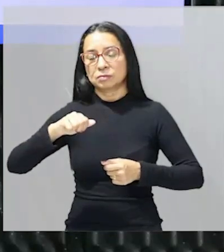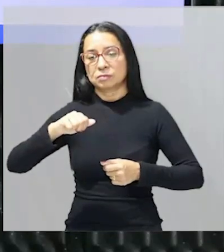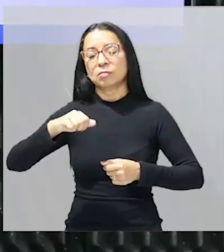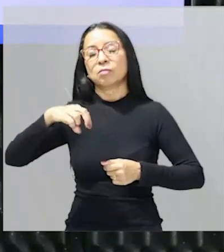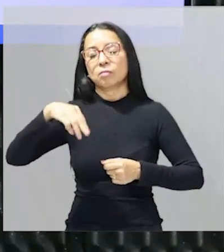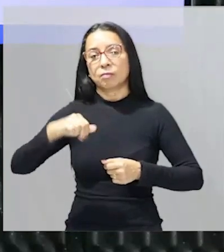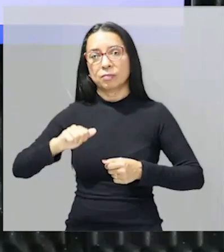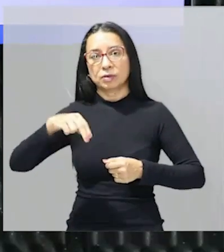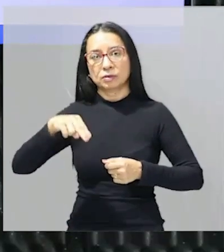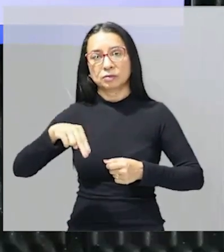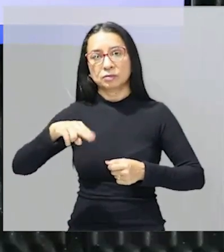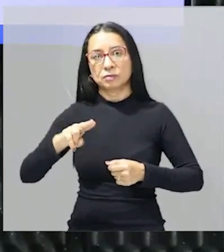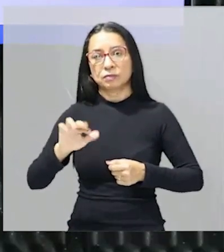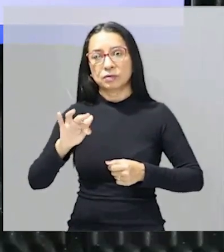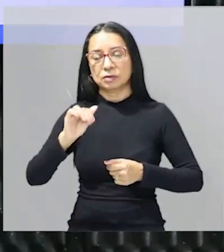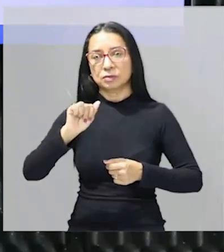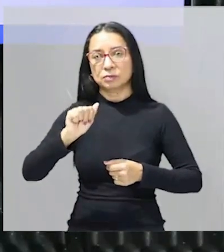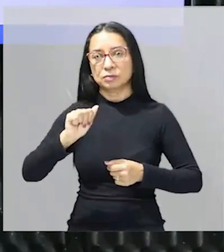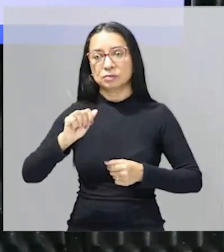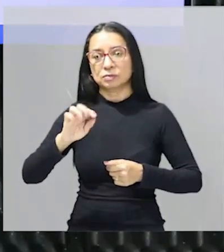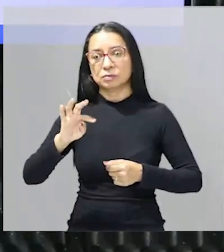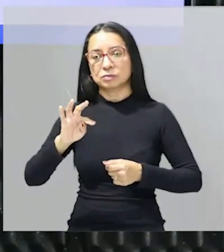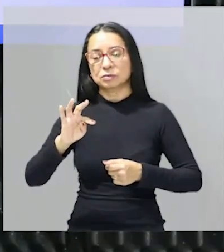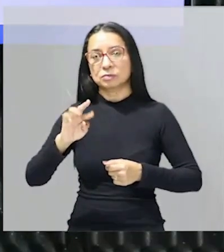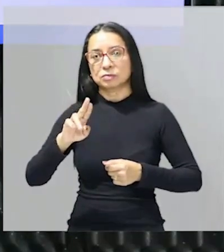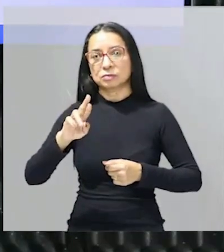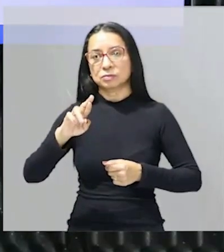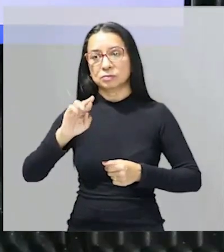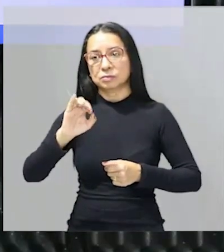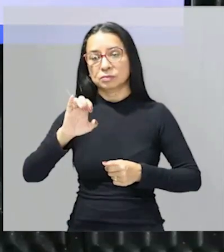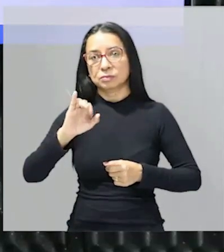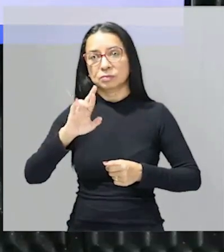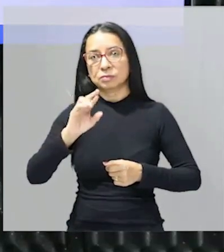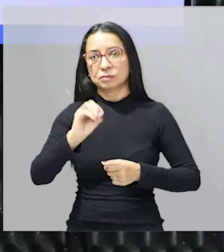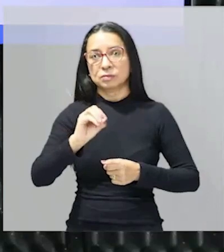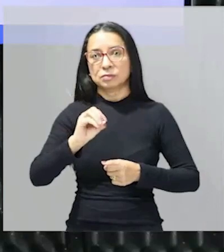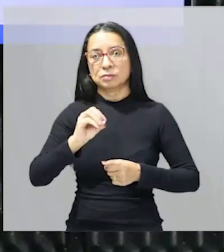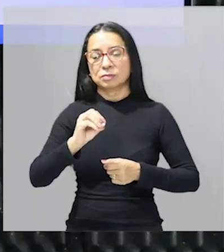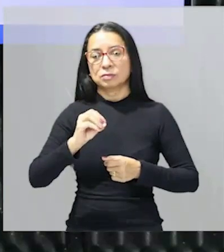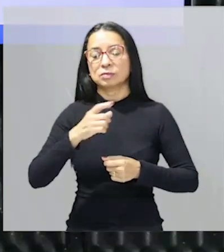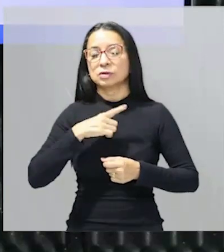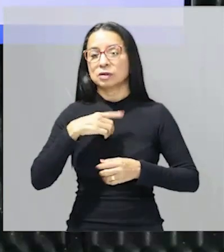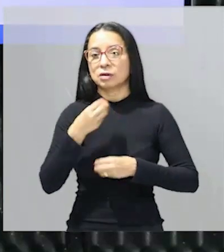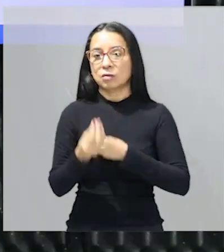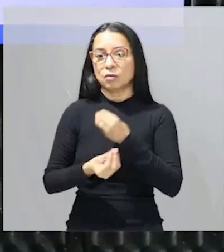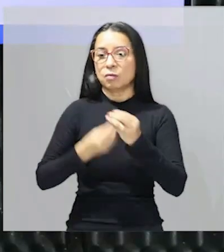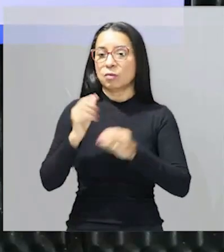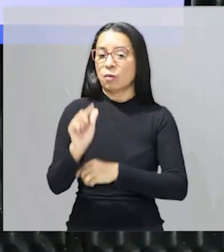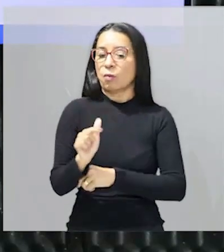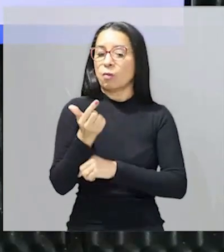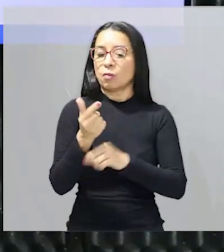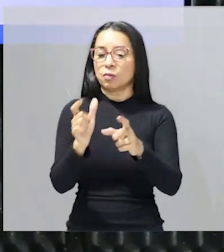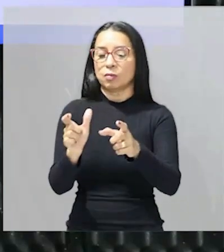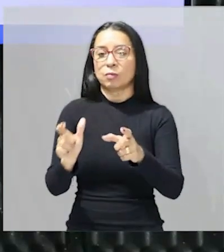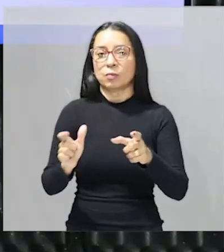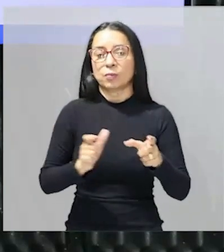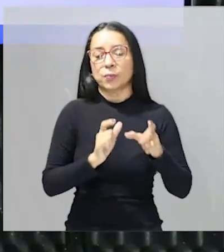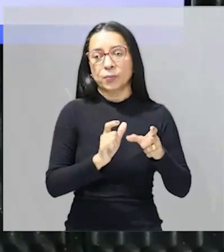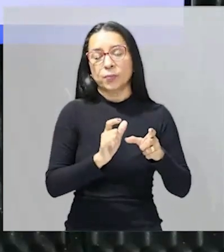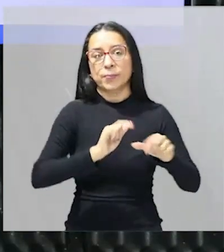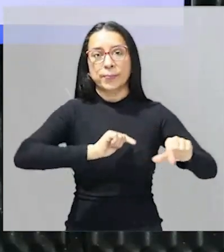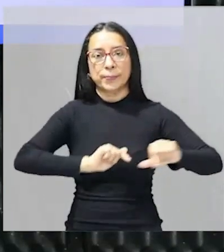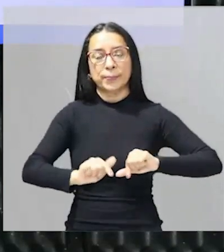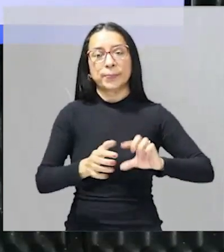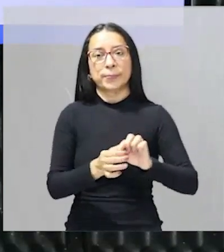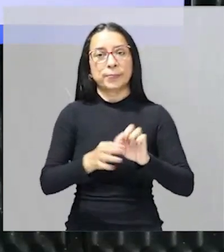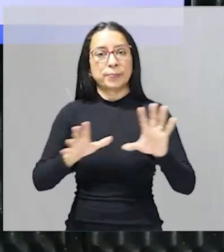então, que dão condições, evidentemente, para outros setores de mão de obra livre, certo?